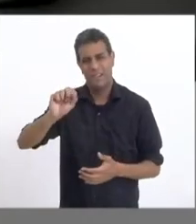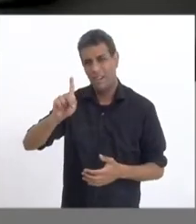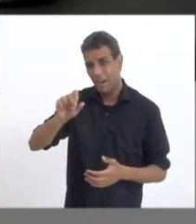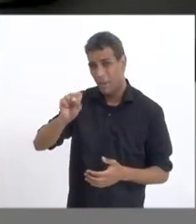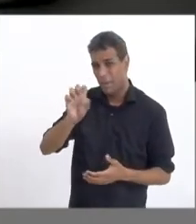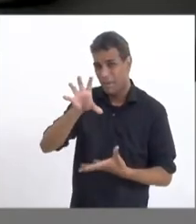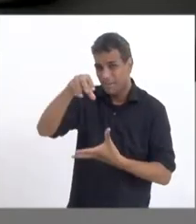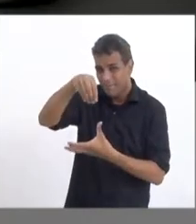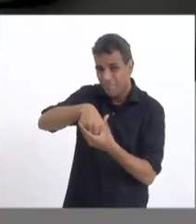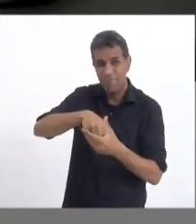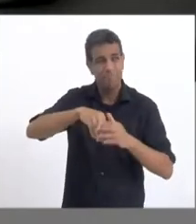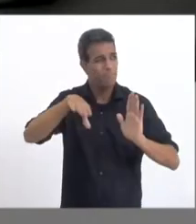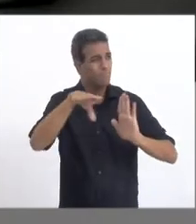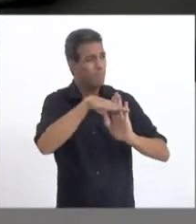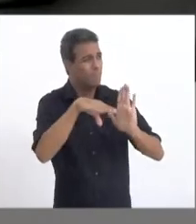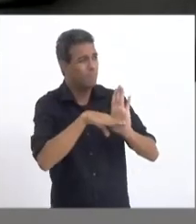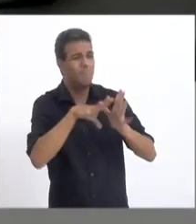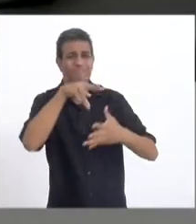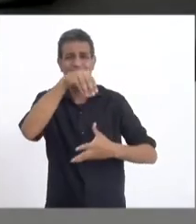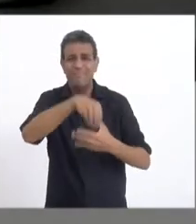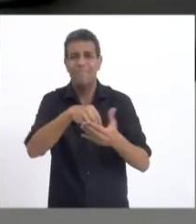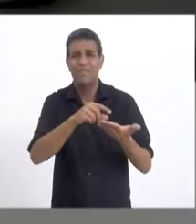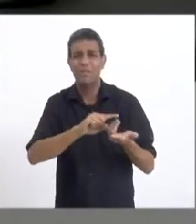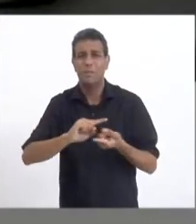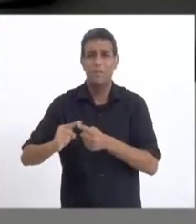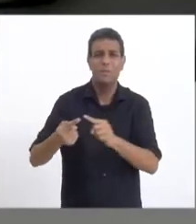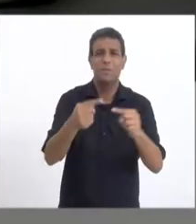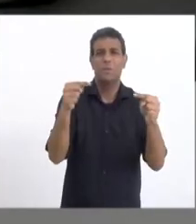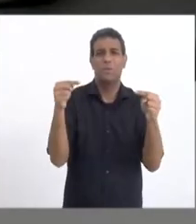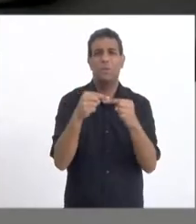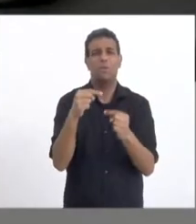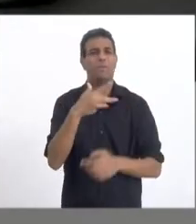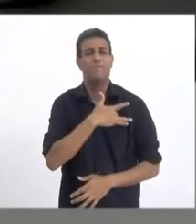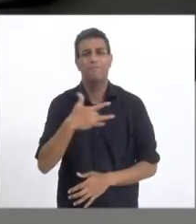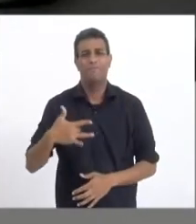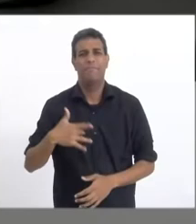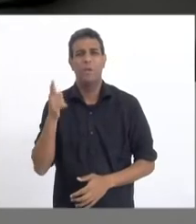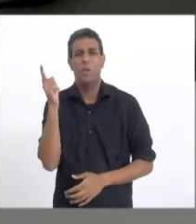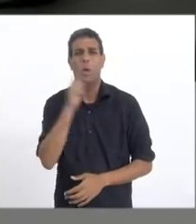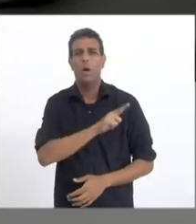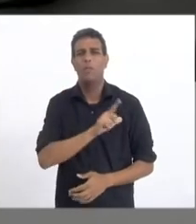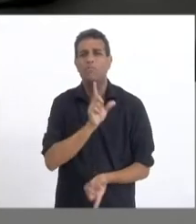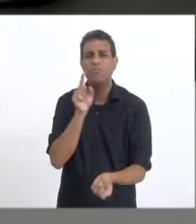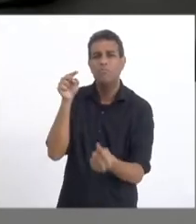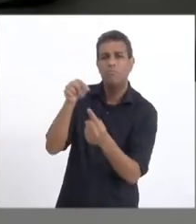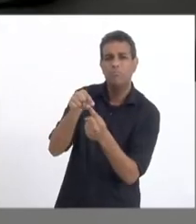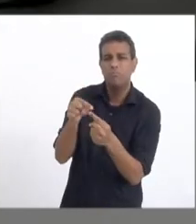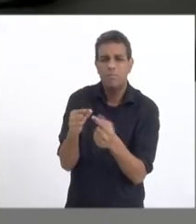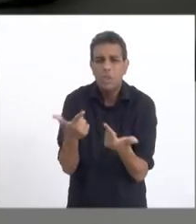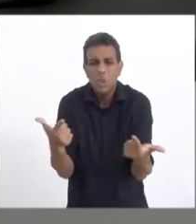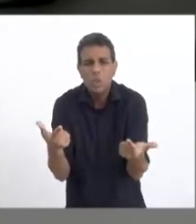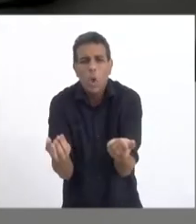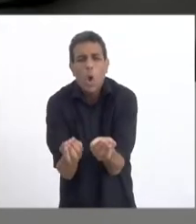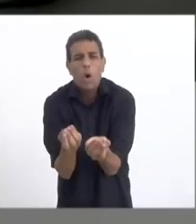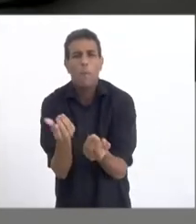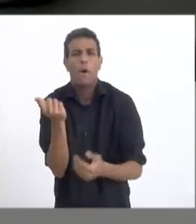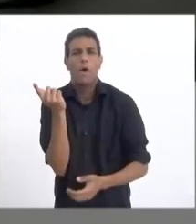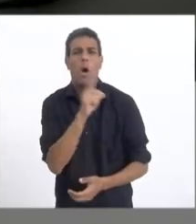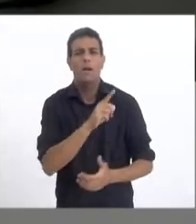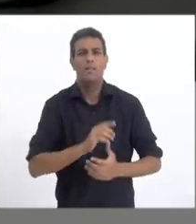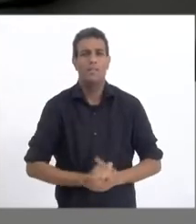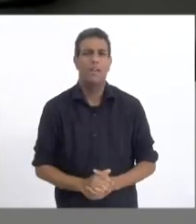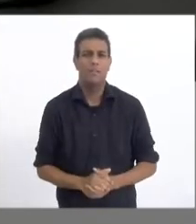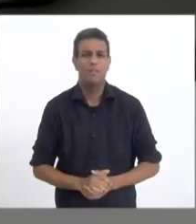é a perspectiva territorial, essa é a perspectiva da política de saúde mental, e sem saúde mental não há saúde.